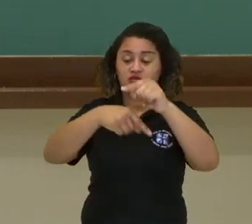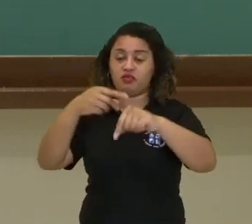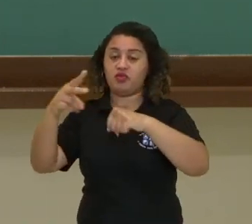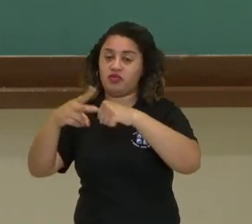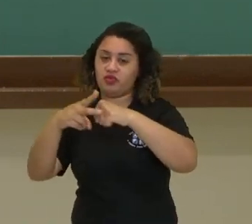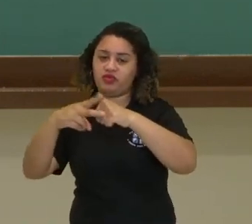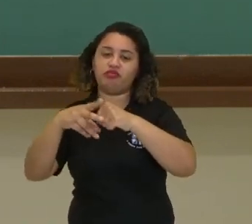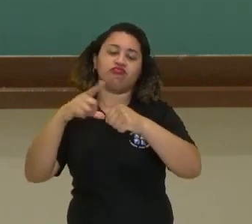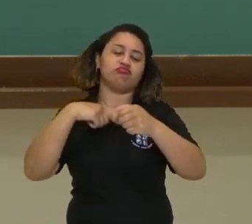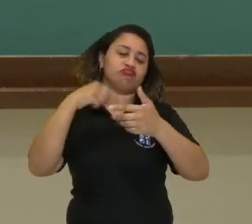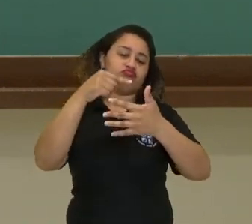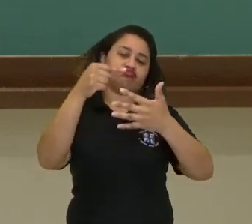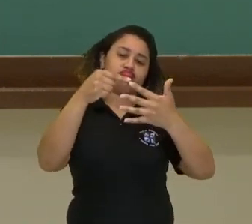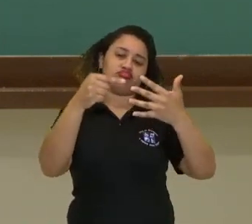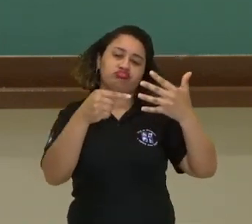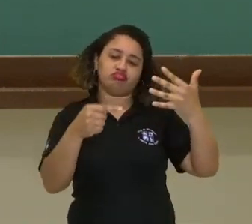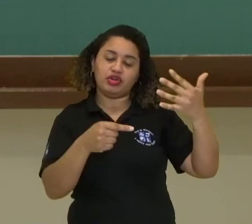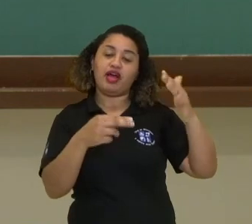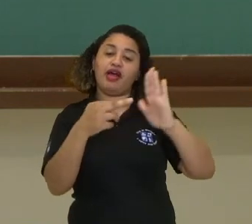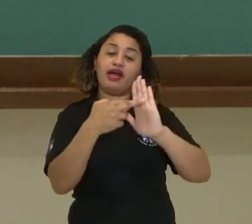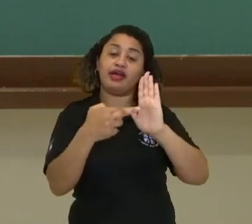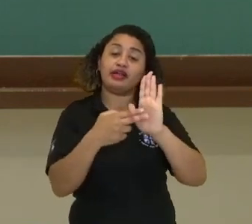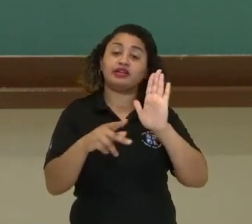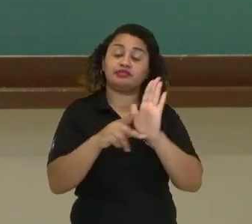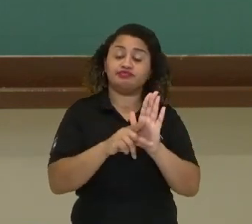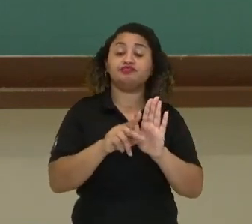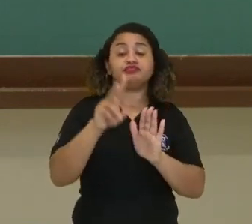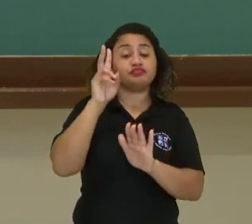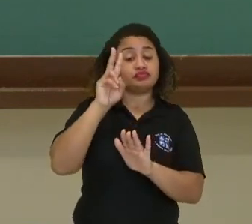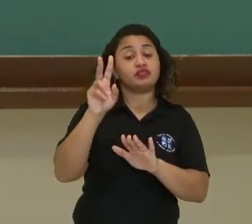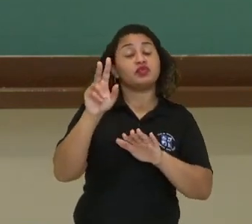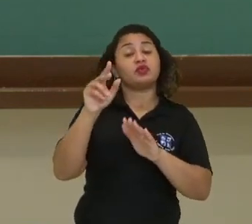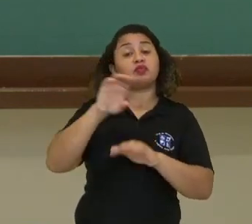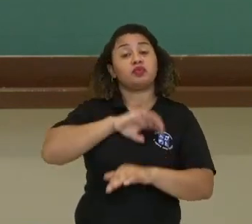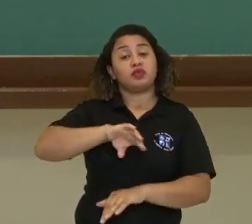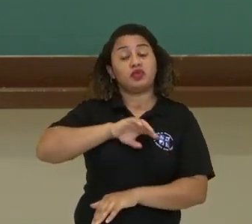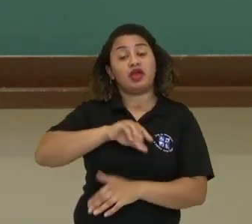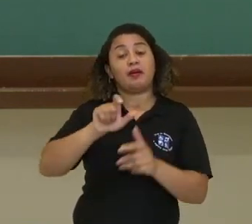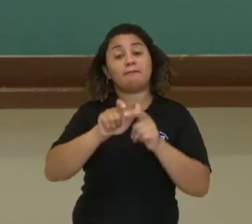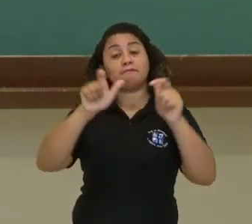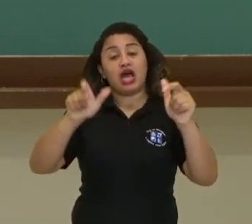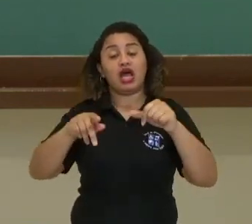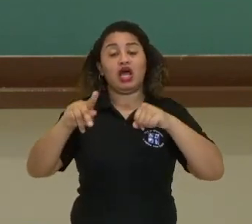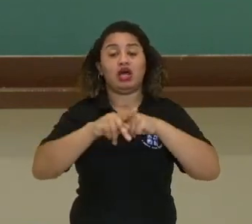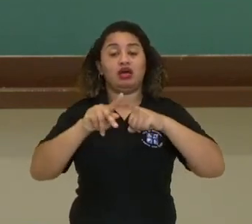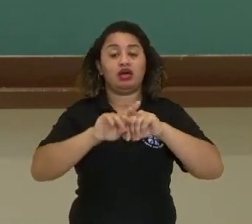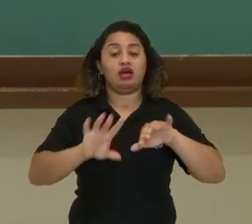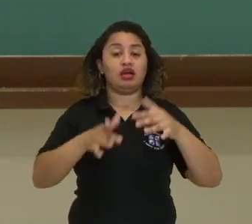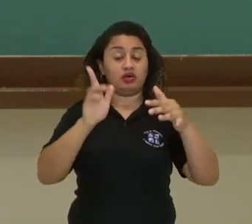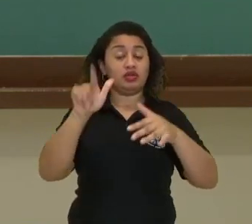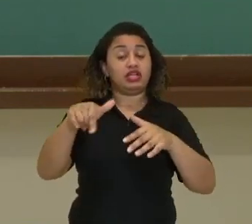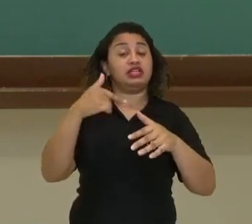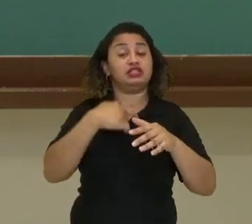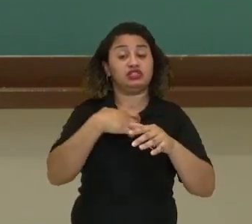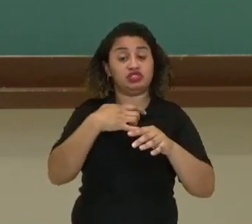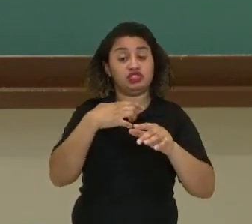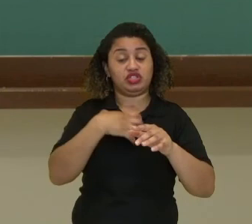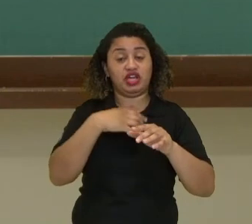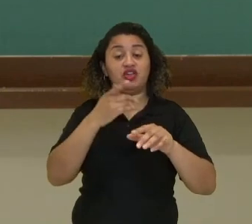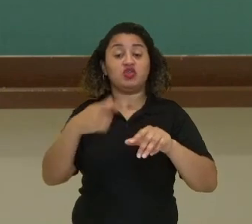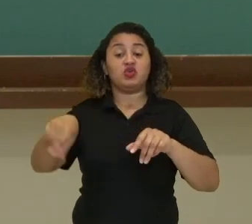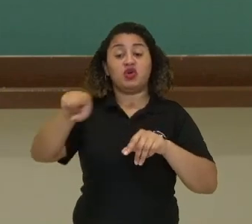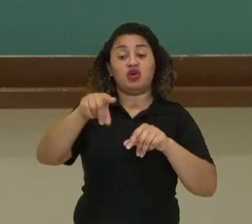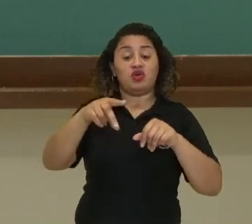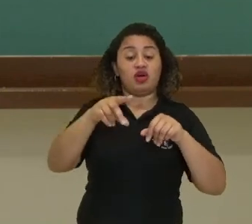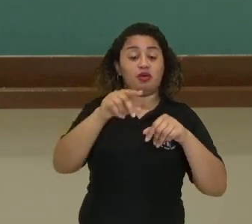alguns elementos de próclise. Lembrando que em língua portuguesa a maioria dos pronomes ocorre em próclise, ocorrem